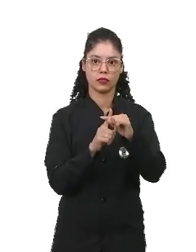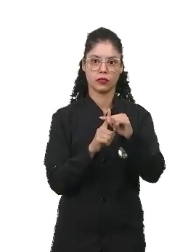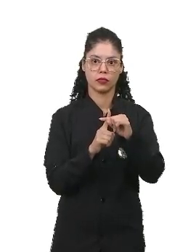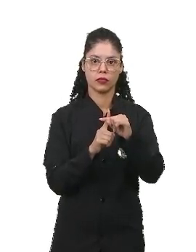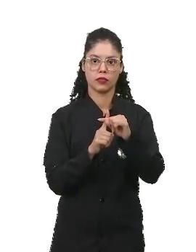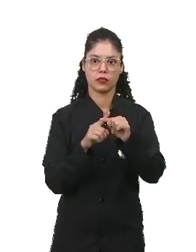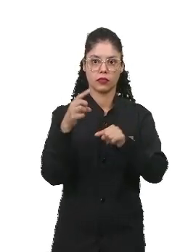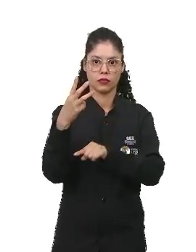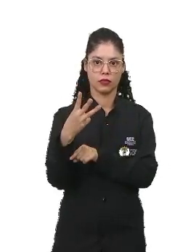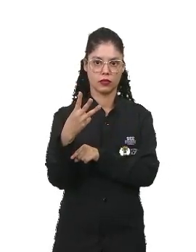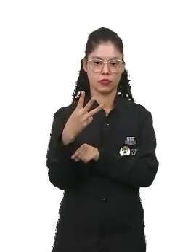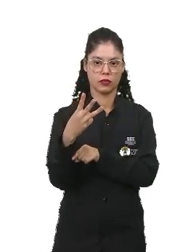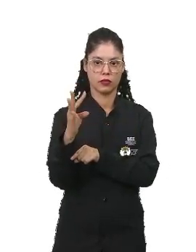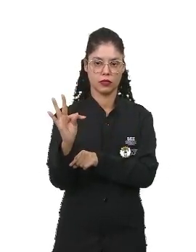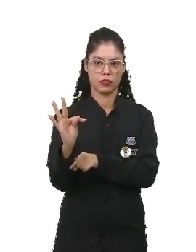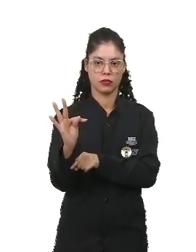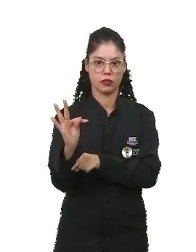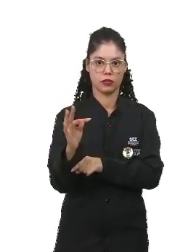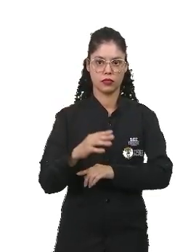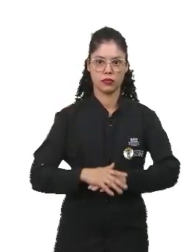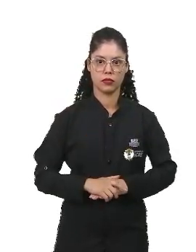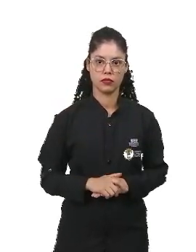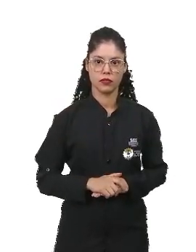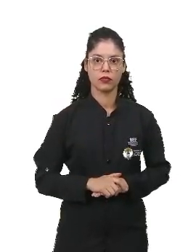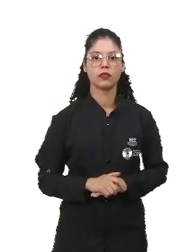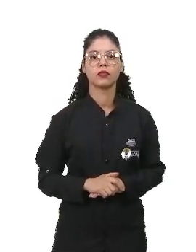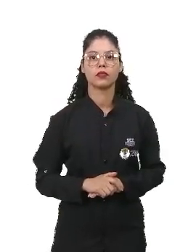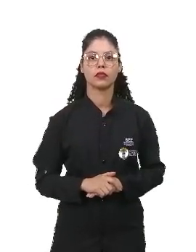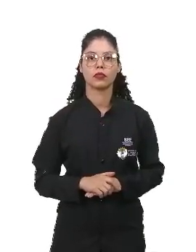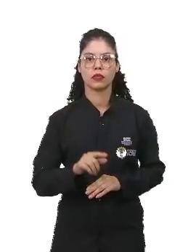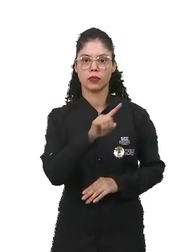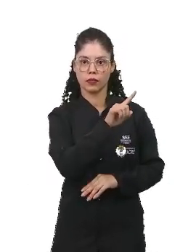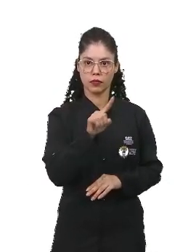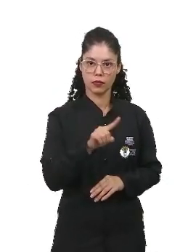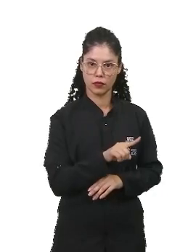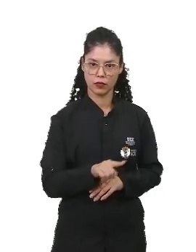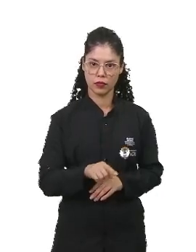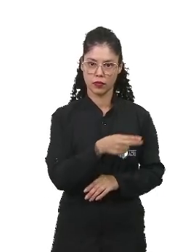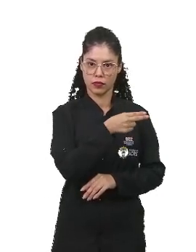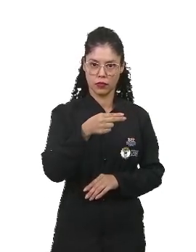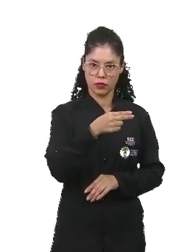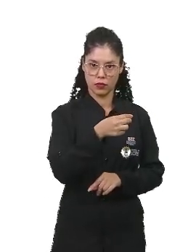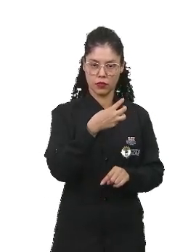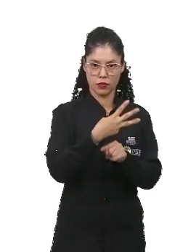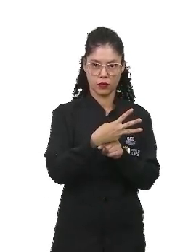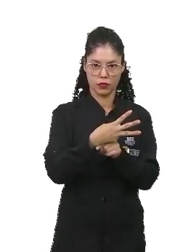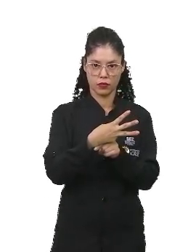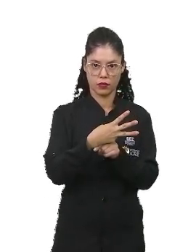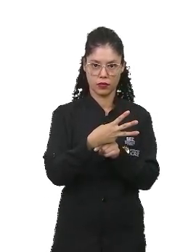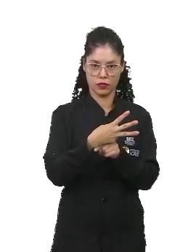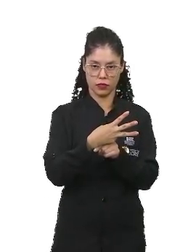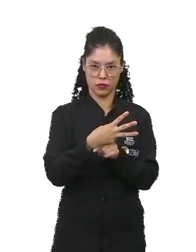mais 3 t e z igual a 3